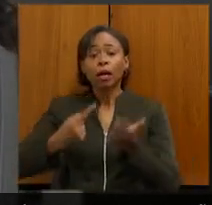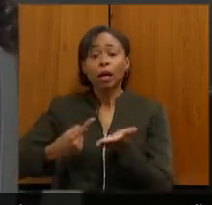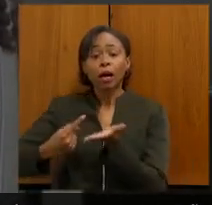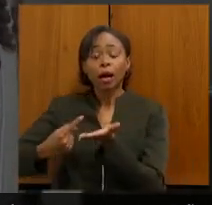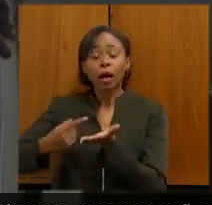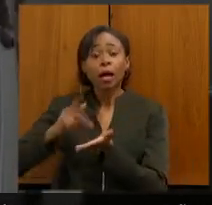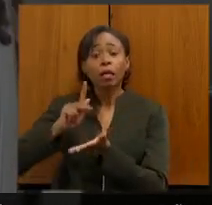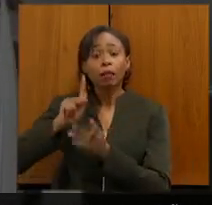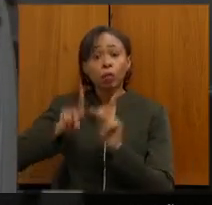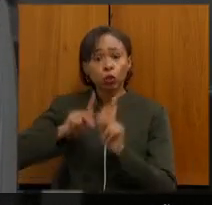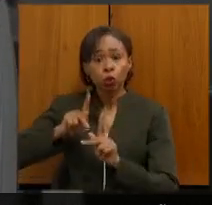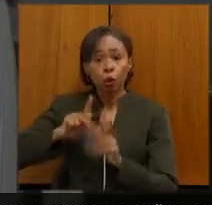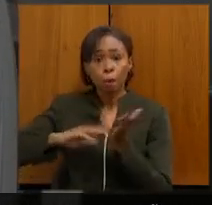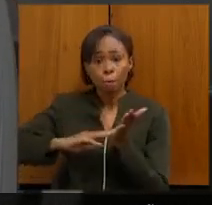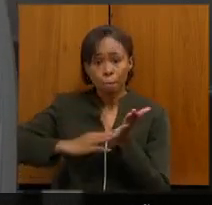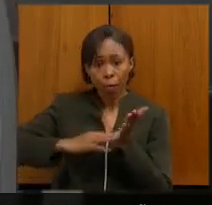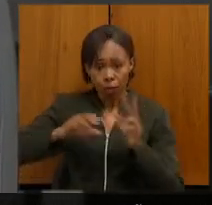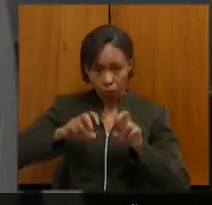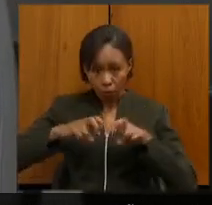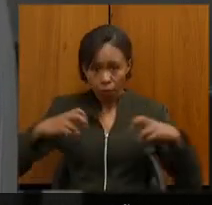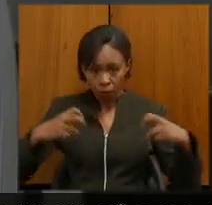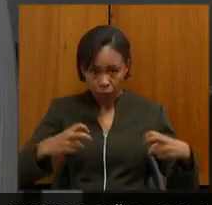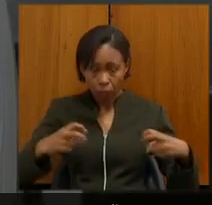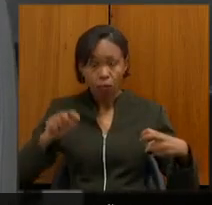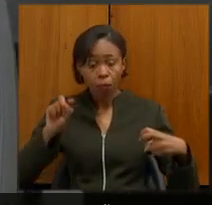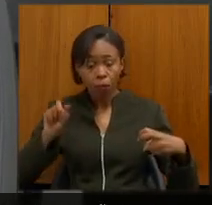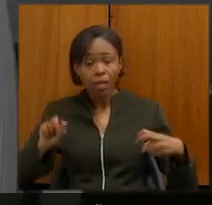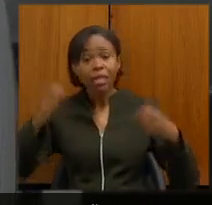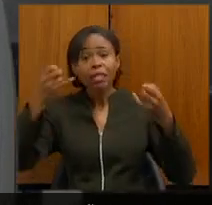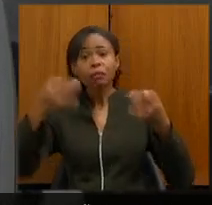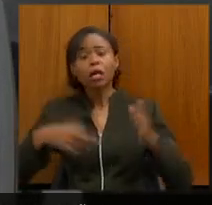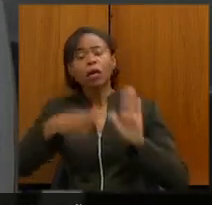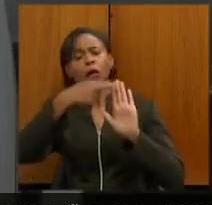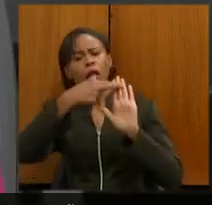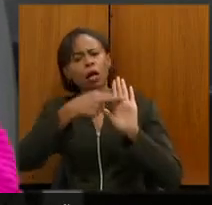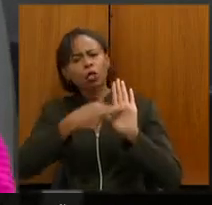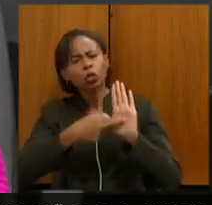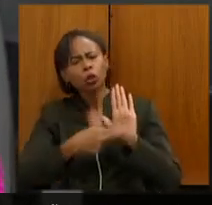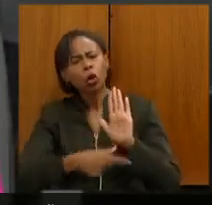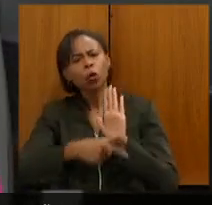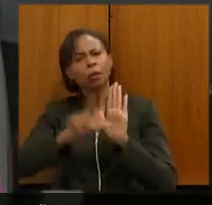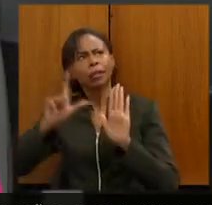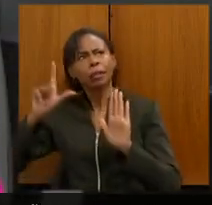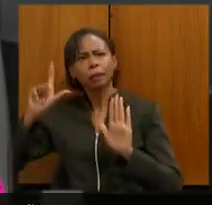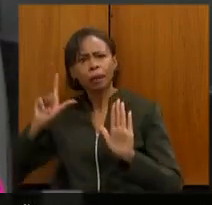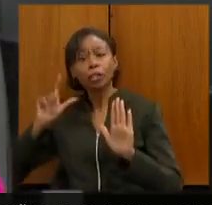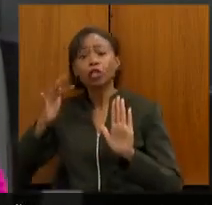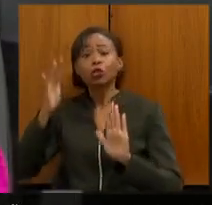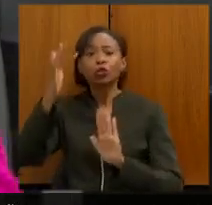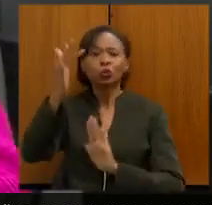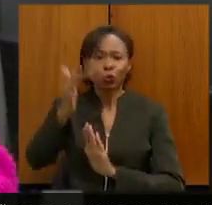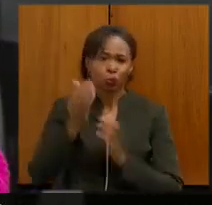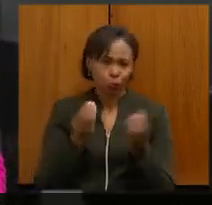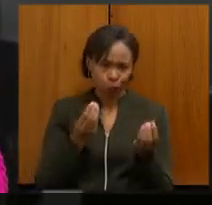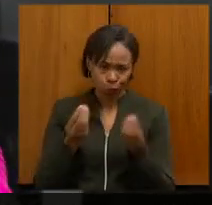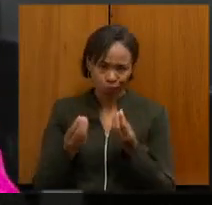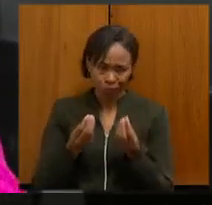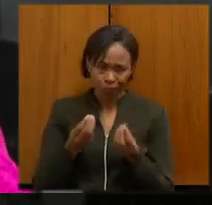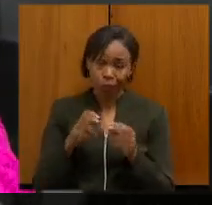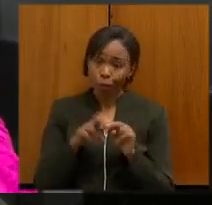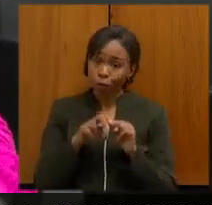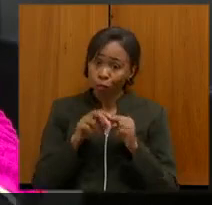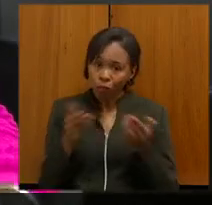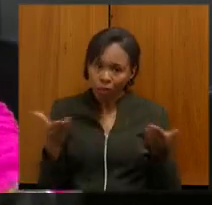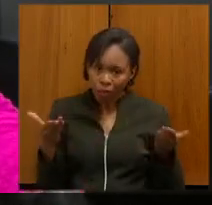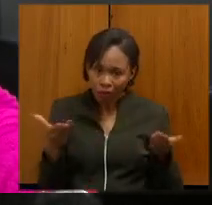um pouco da mesa e trazer o relatório do que ela foi e o que é possível nascer Para o Futuro né então por isso que essa